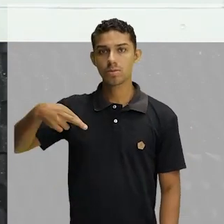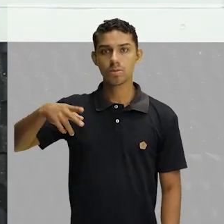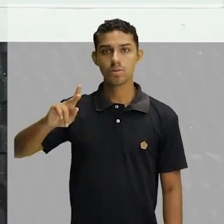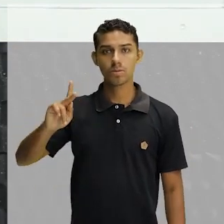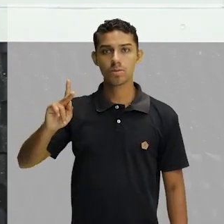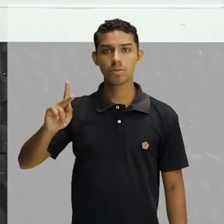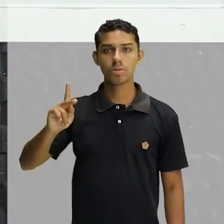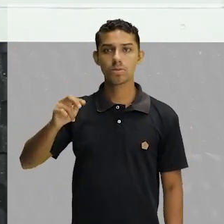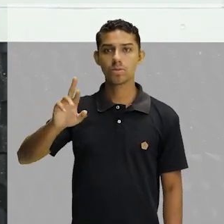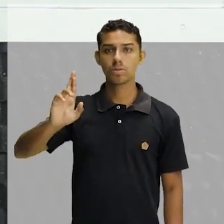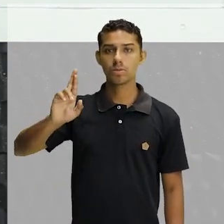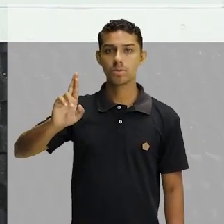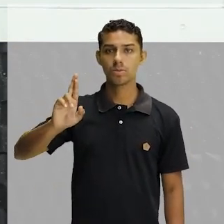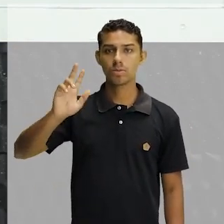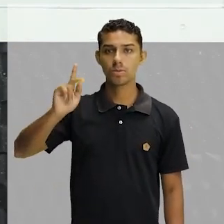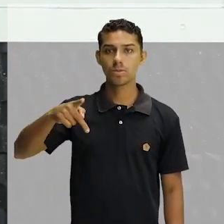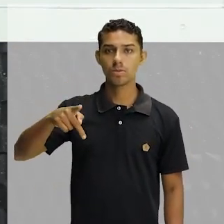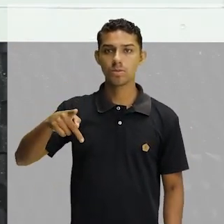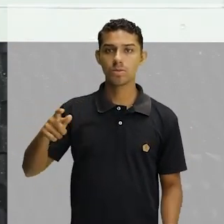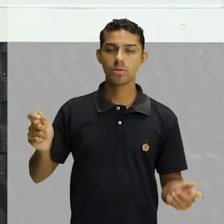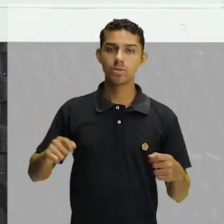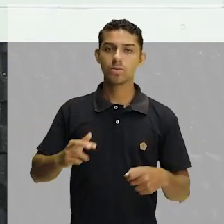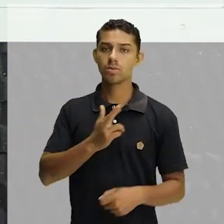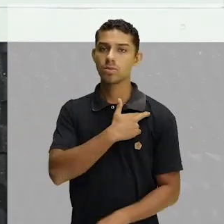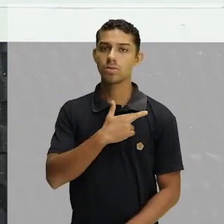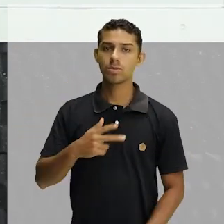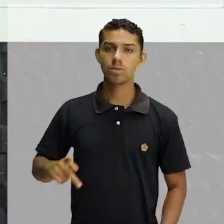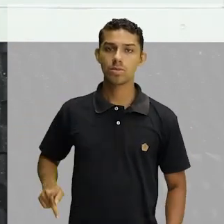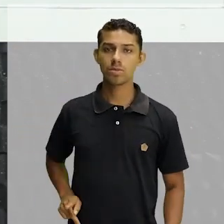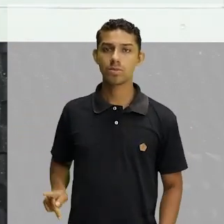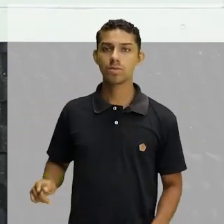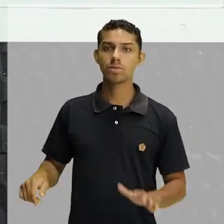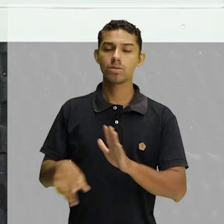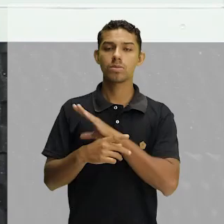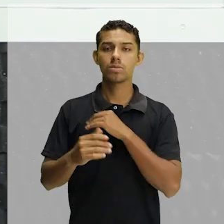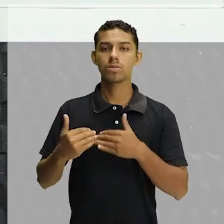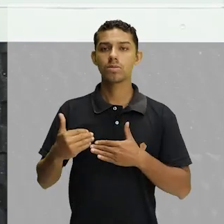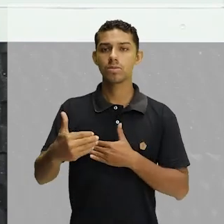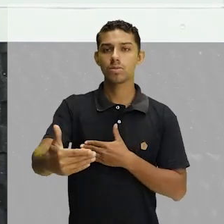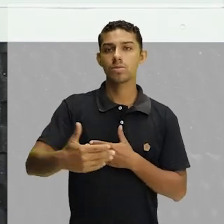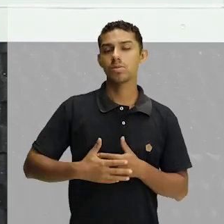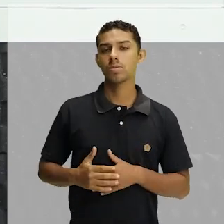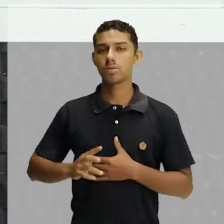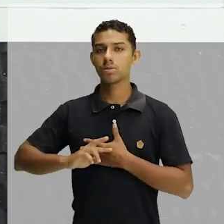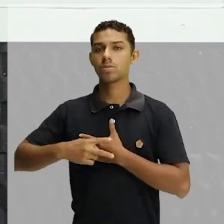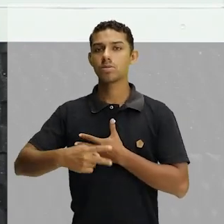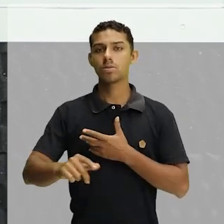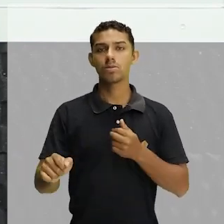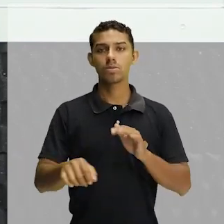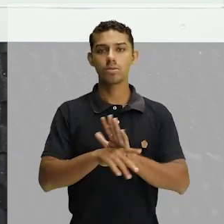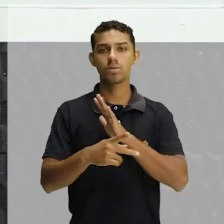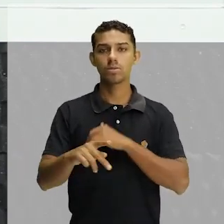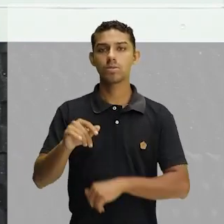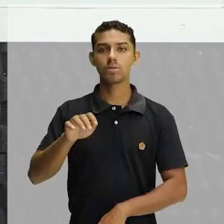aqui, nós vamos passar para uma condição subsequente, que é o Estado,